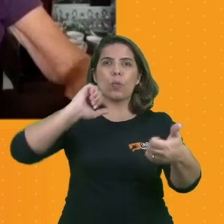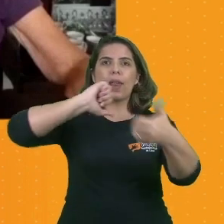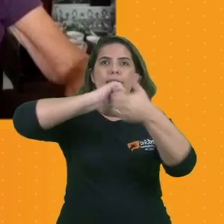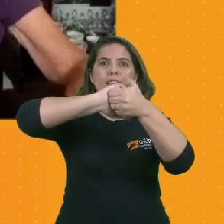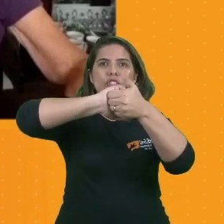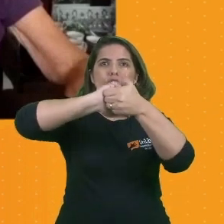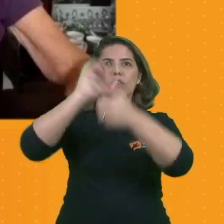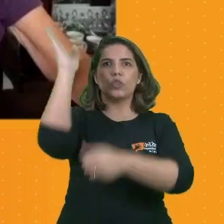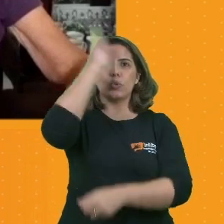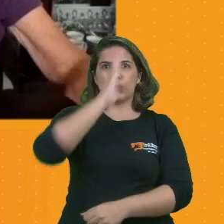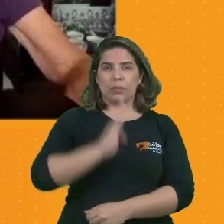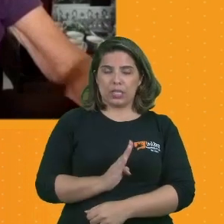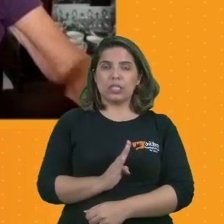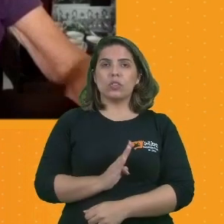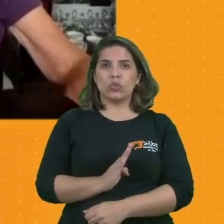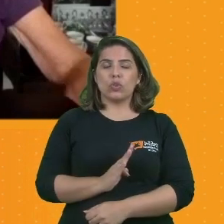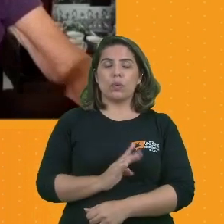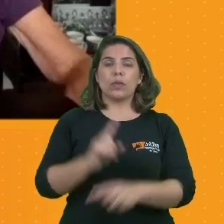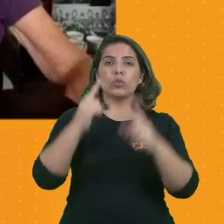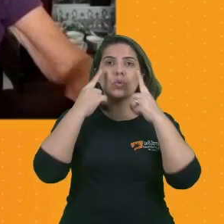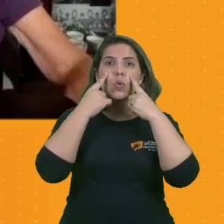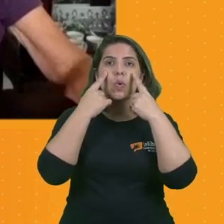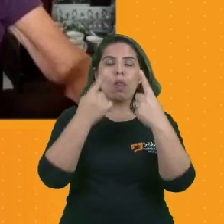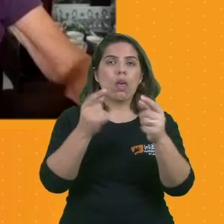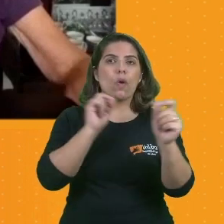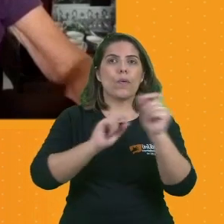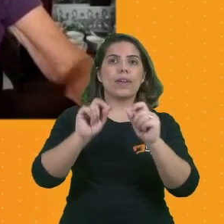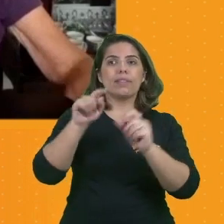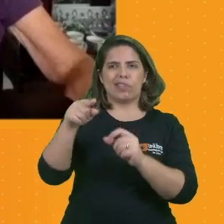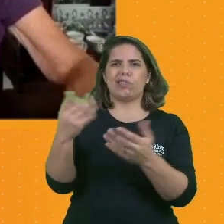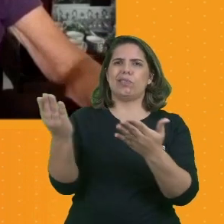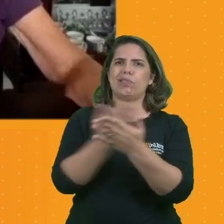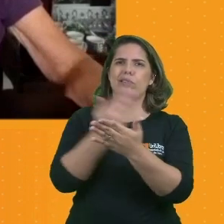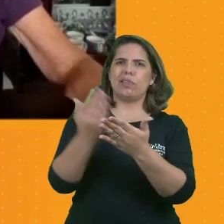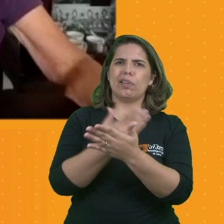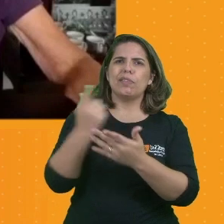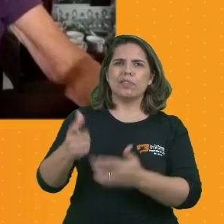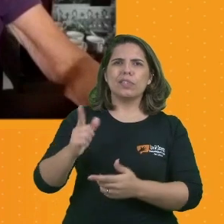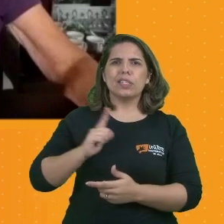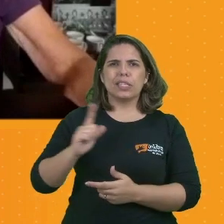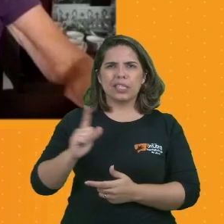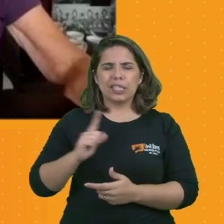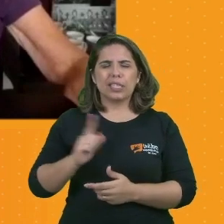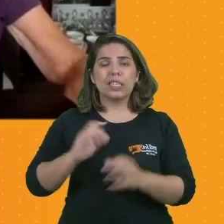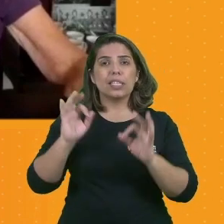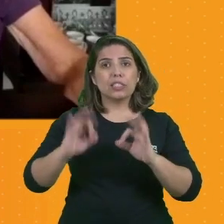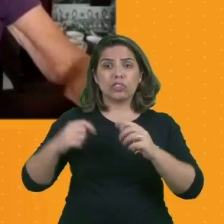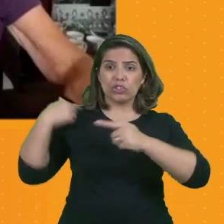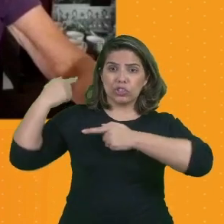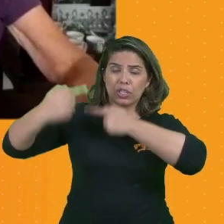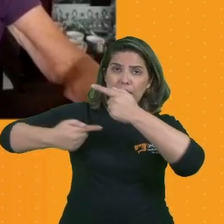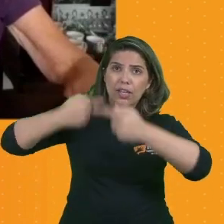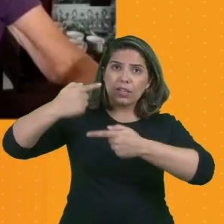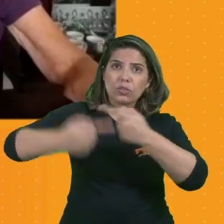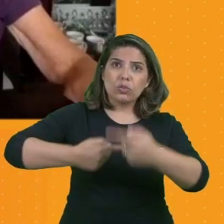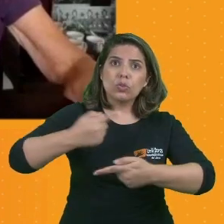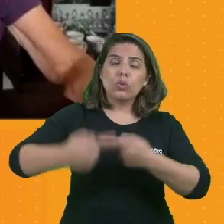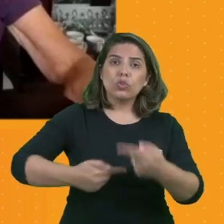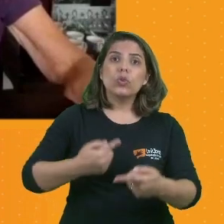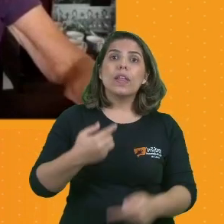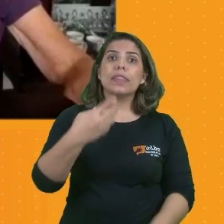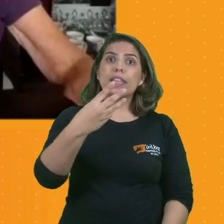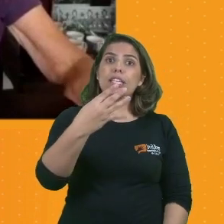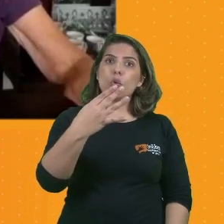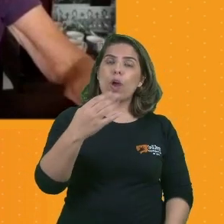Brasil mas na Perspectiva dessa obra que tem atravessado gerações porque são